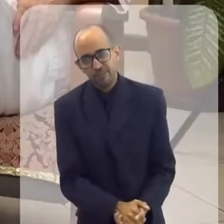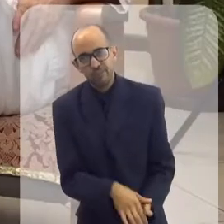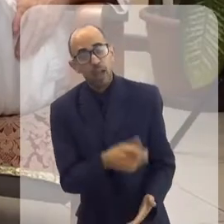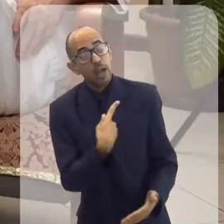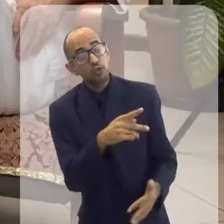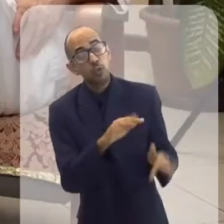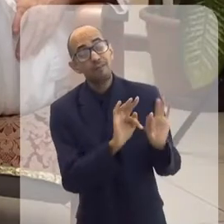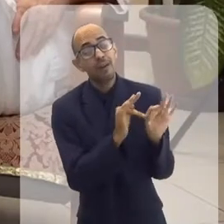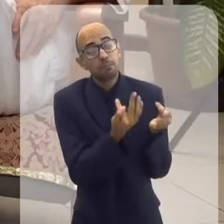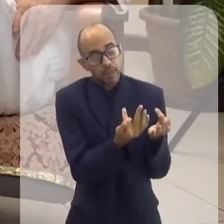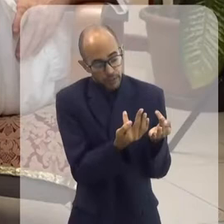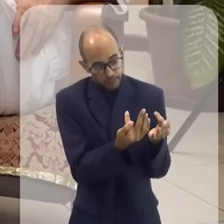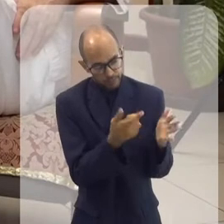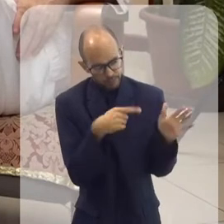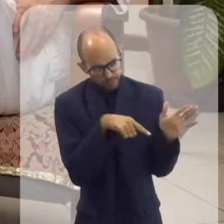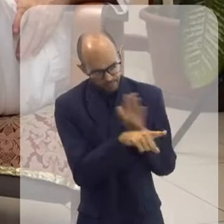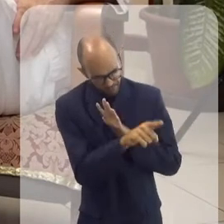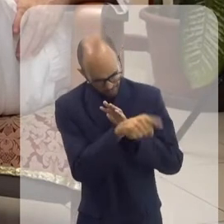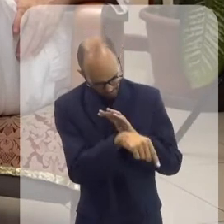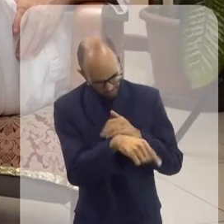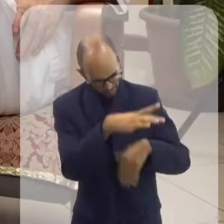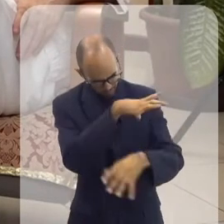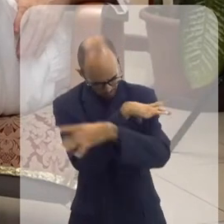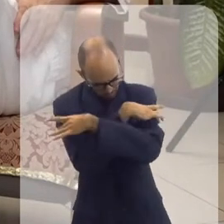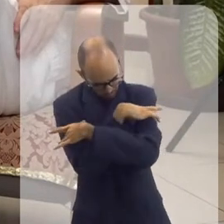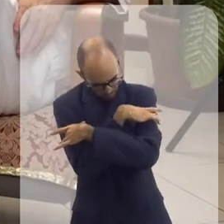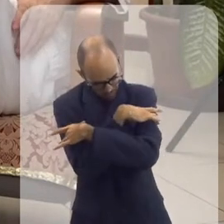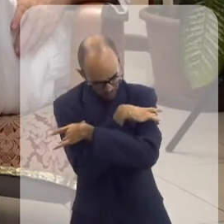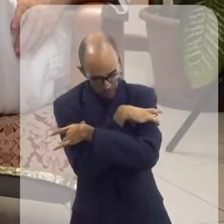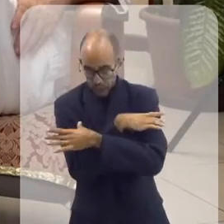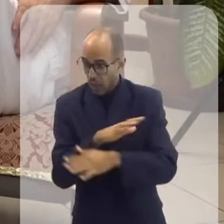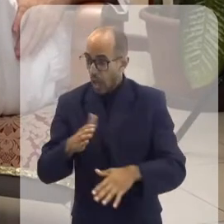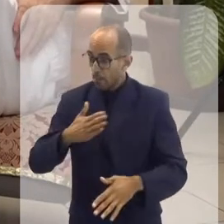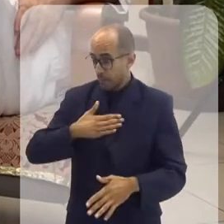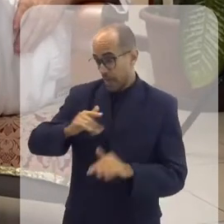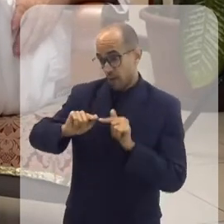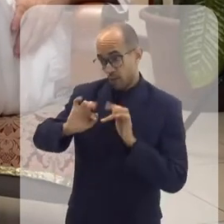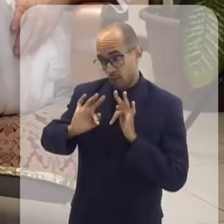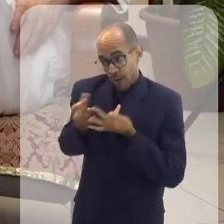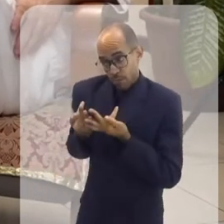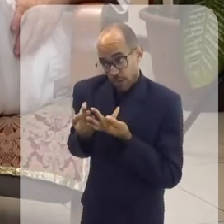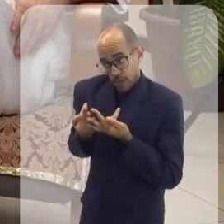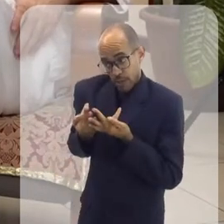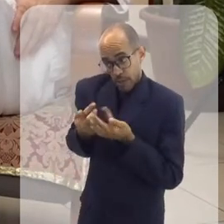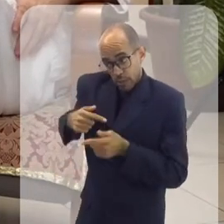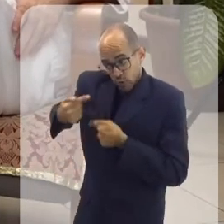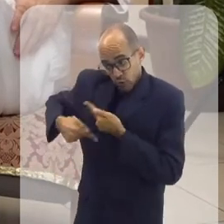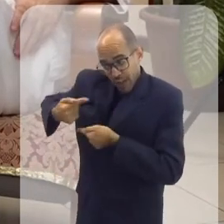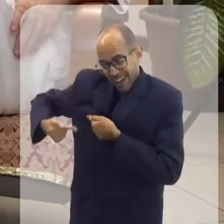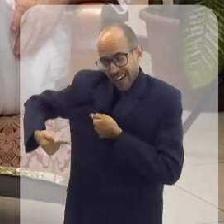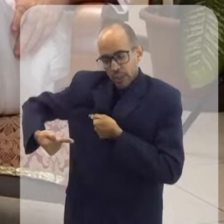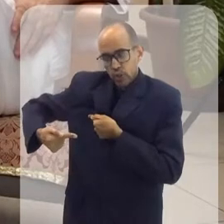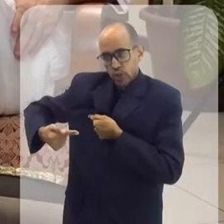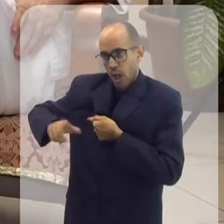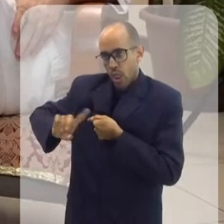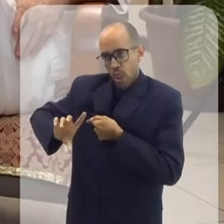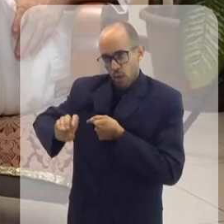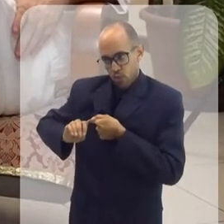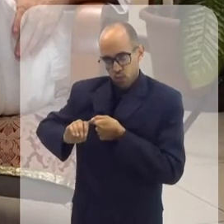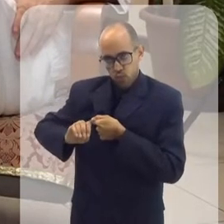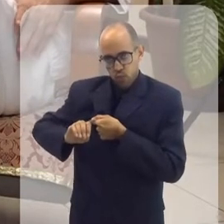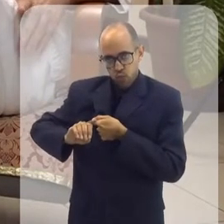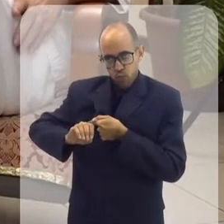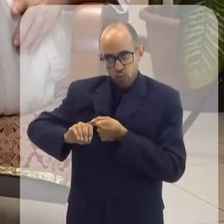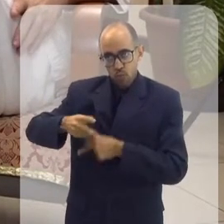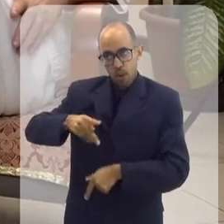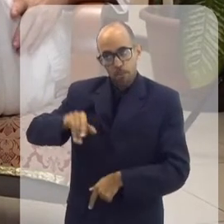eu ia a sua família é do Candomblé ver a família de origem não na família de